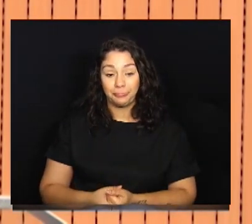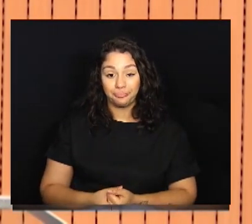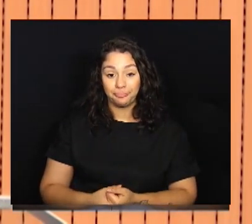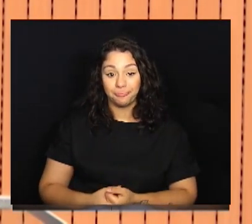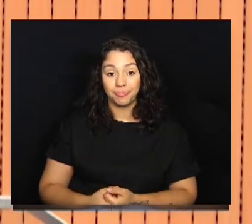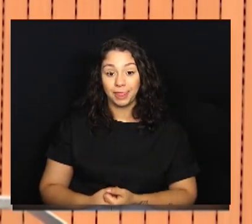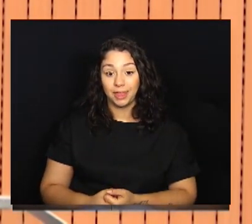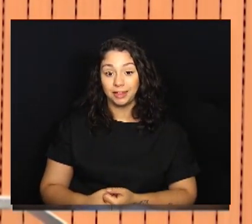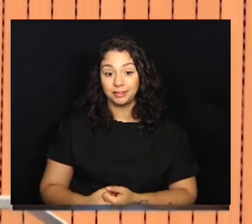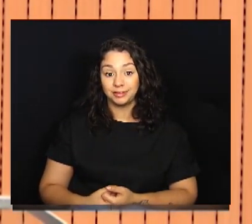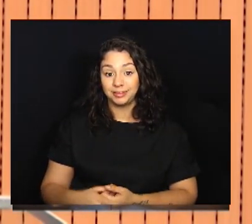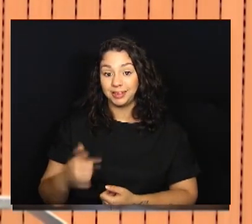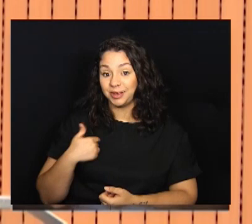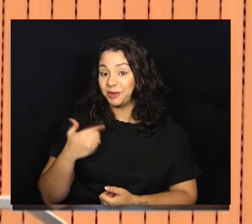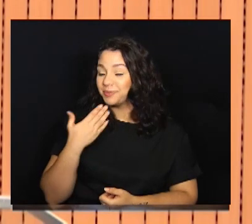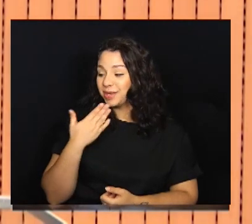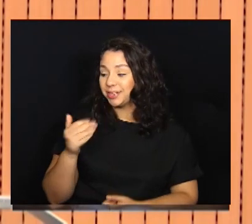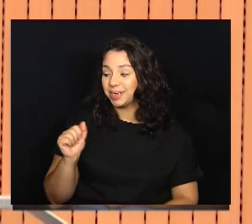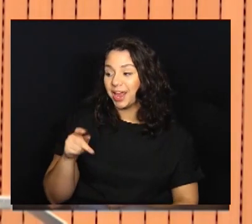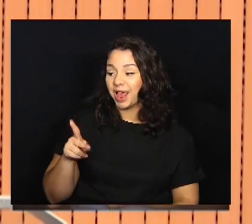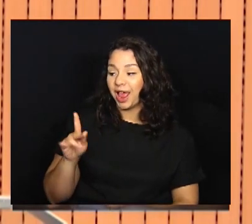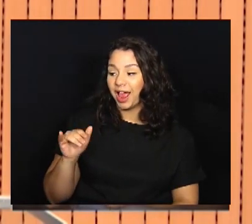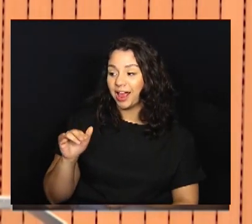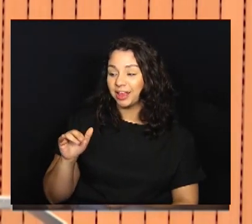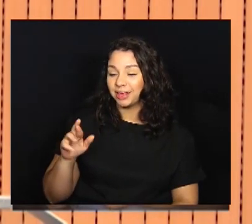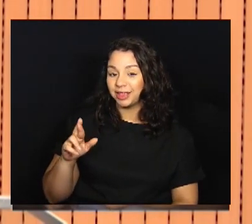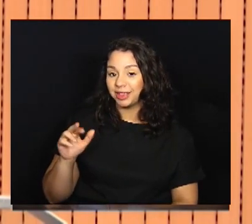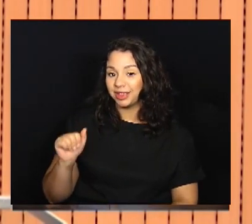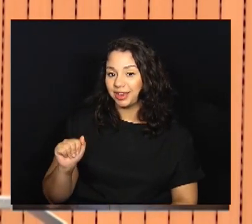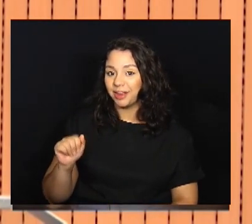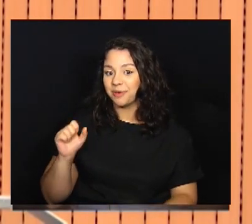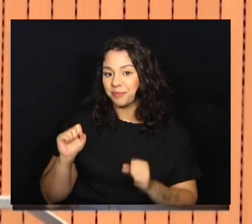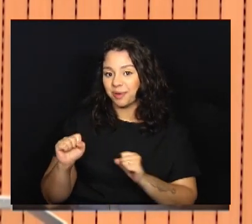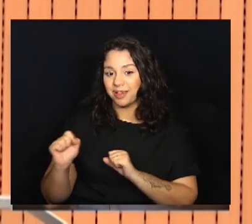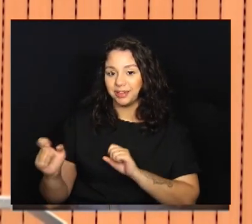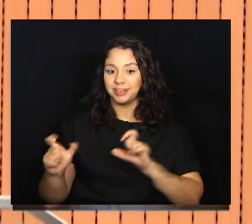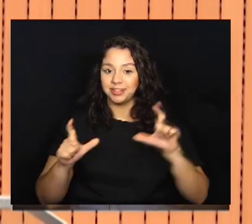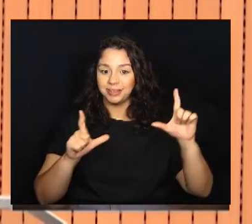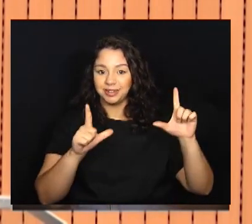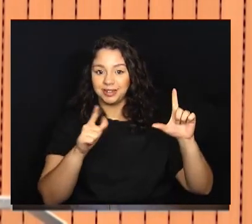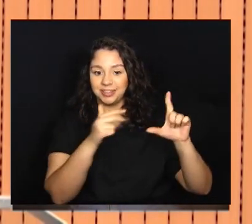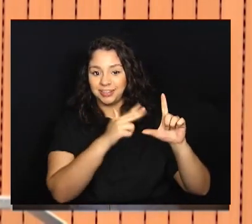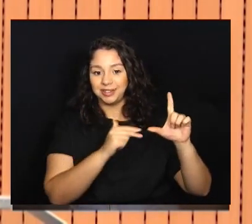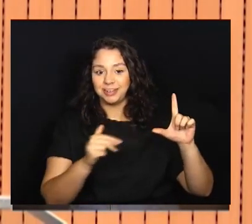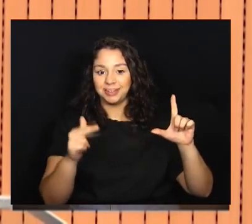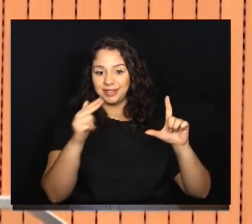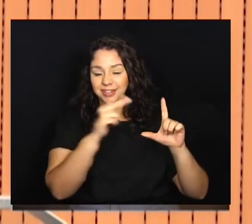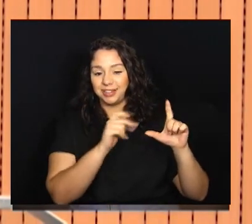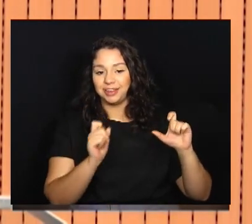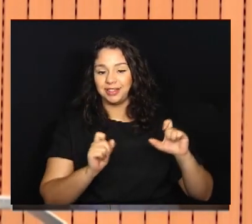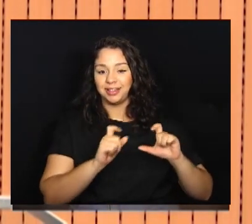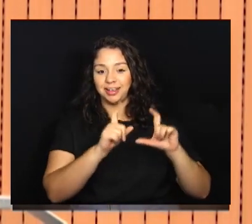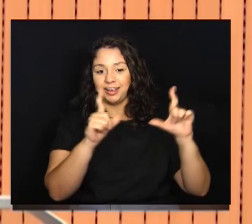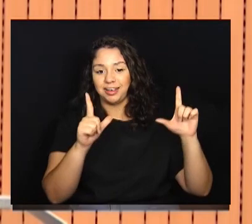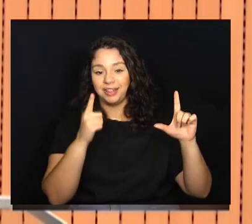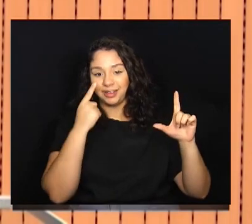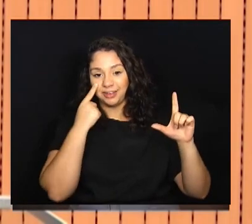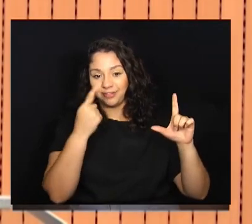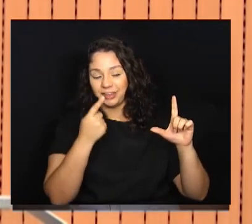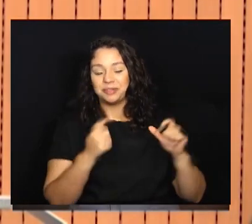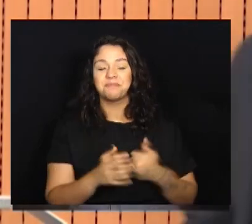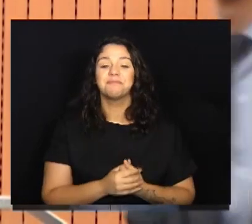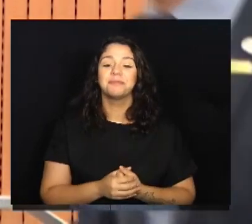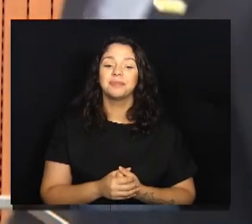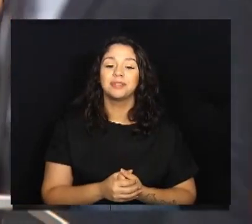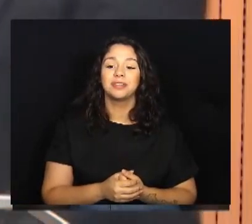Eu até pedi para o Akira, falei, Akira, eu quero que você coloque para mim uma imagem lá em cima, tá? A